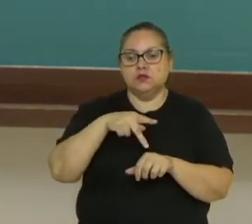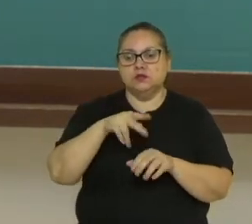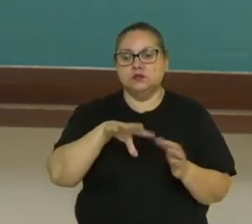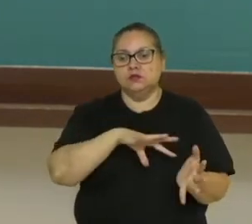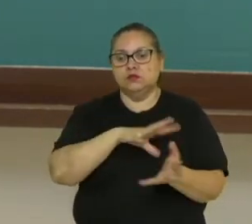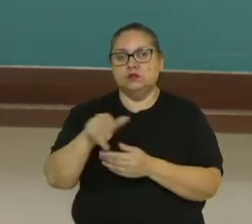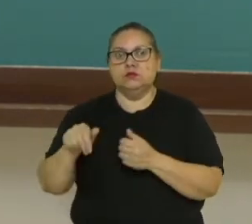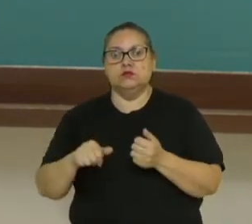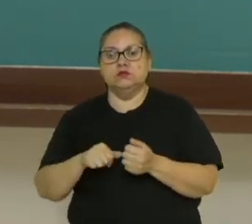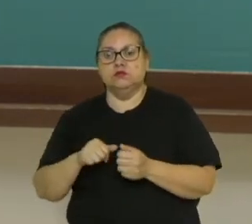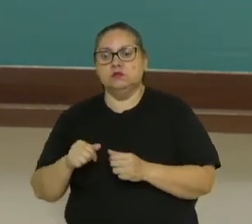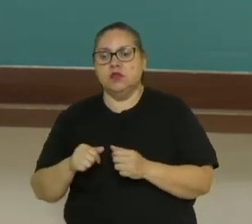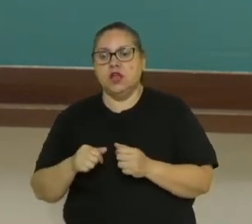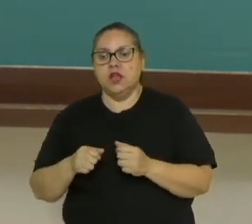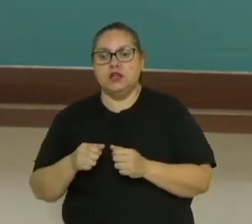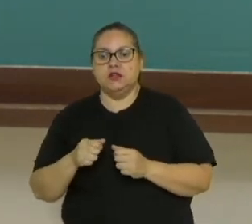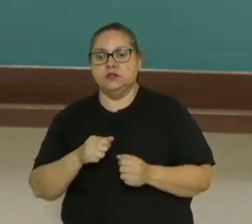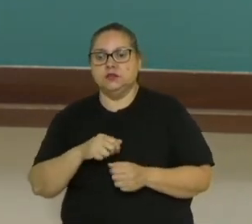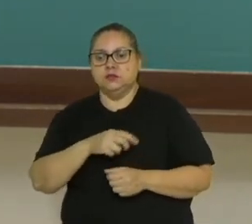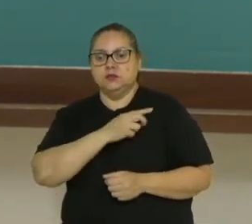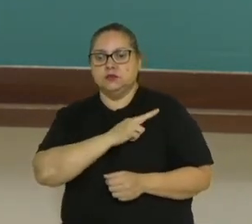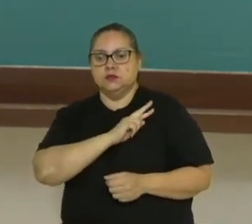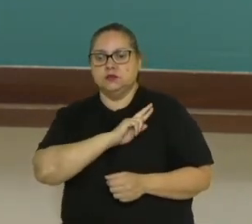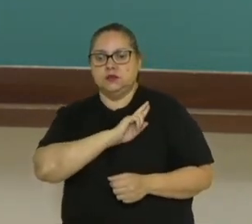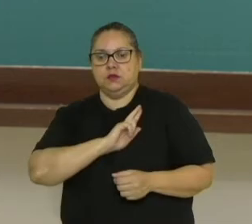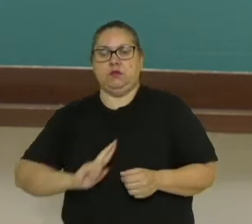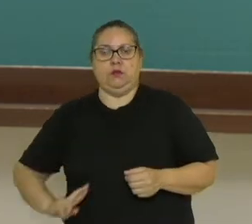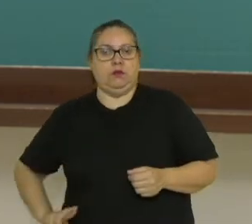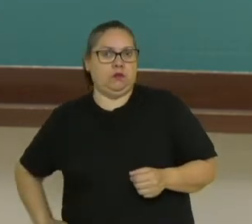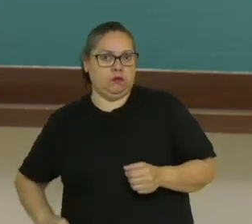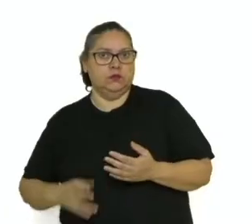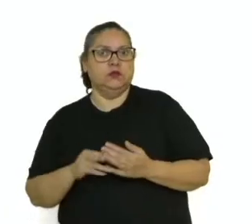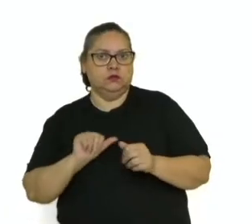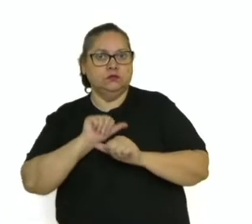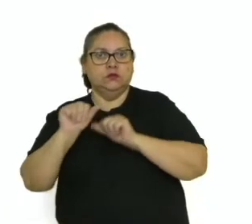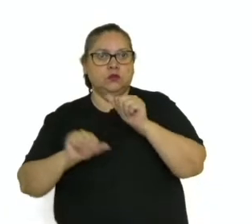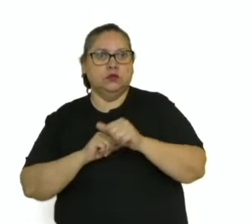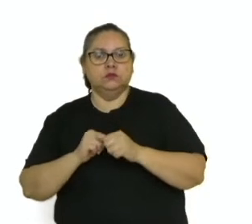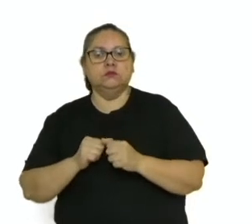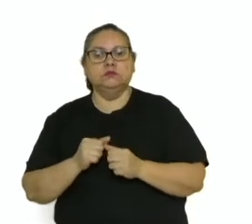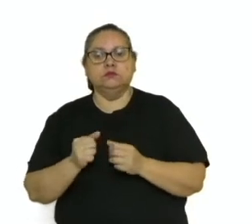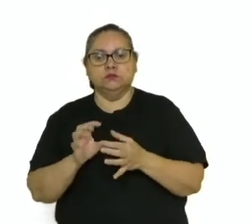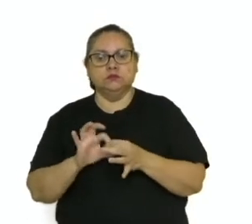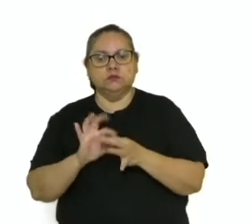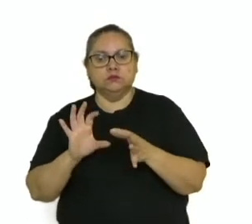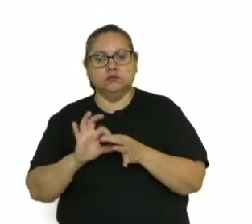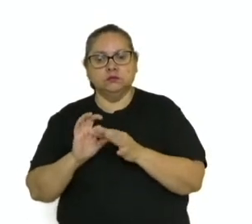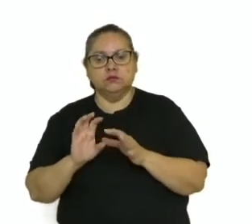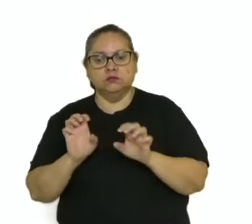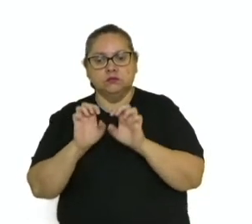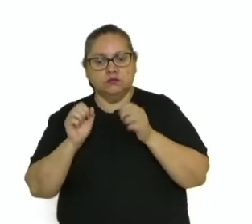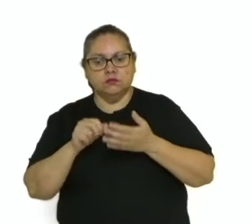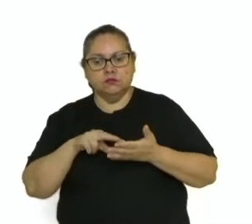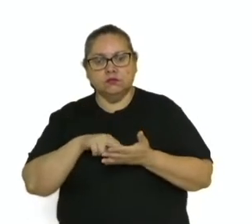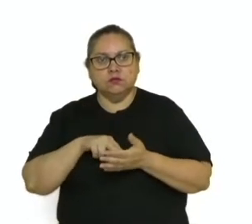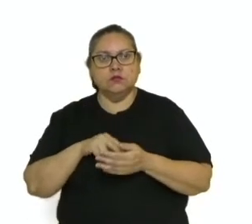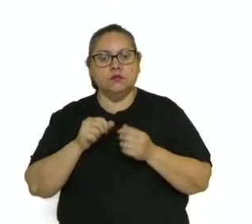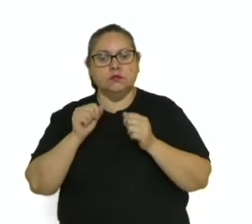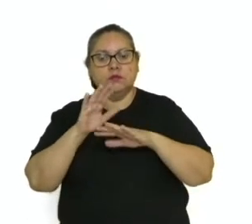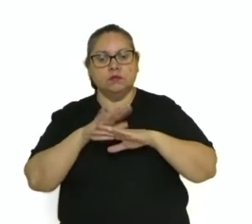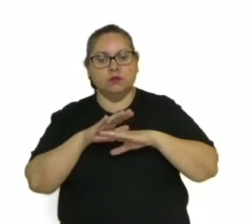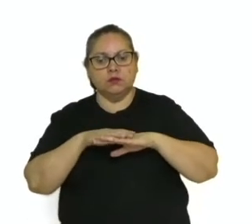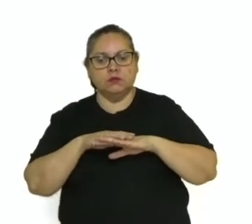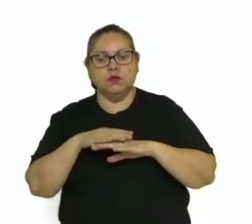para ideais mais republicanos, nós podemos dizer assim. Eles permitiram a estabilização do poder nas mãos da